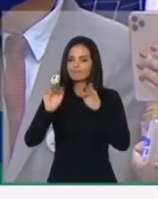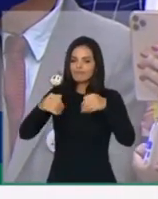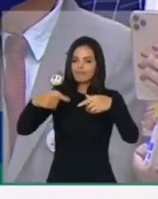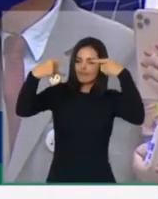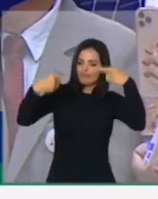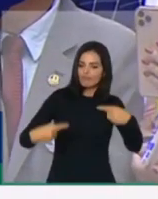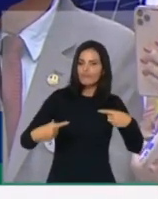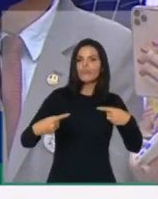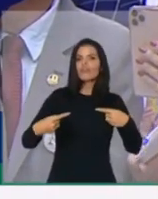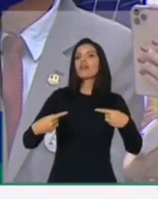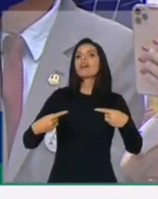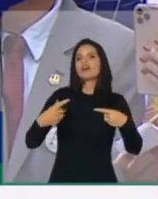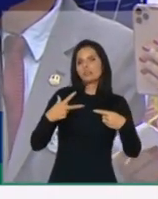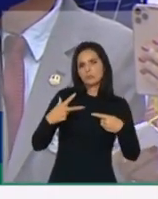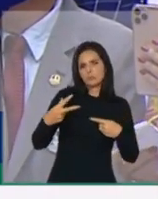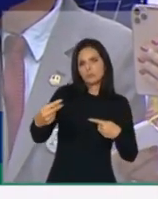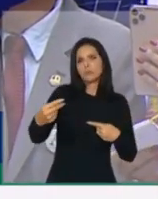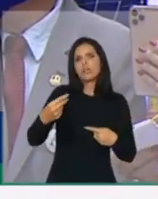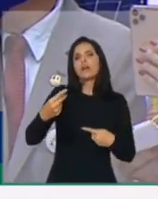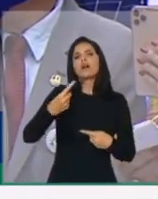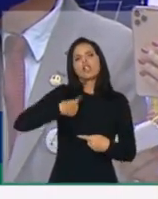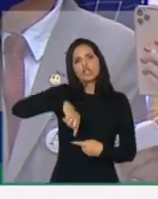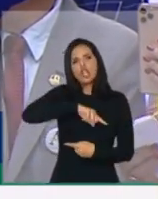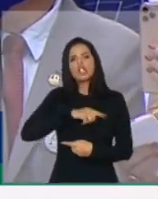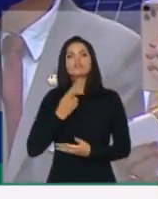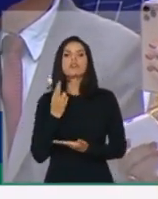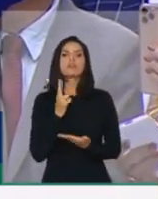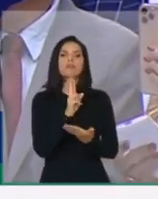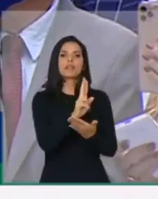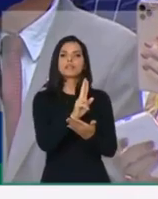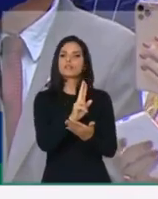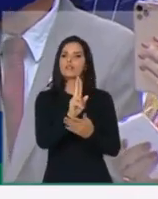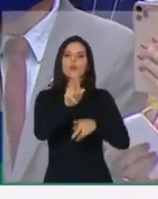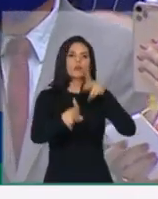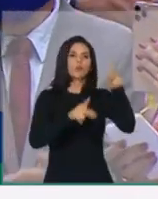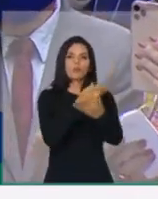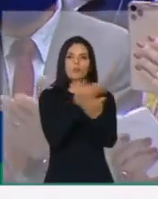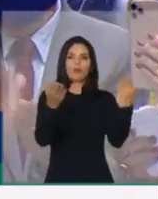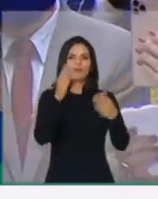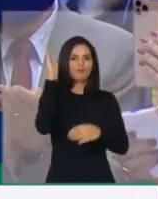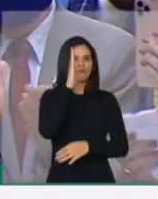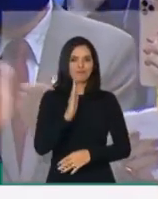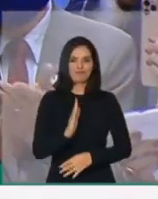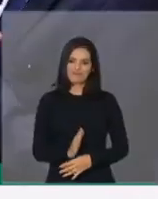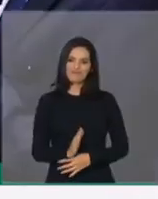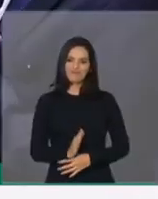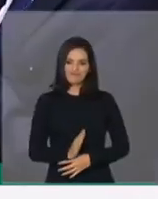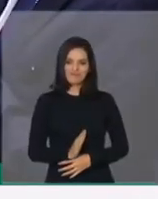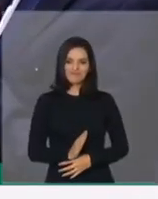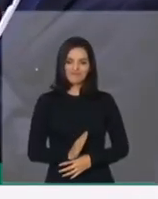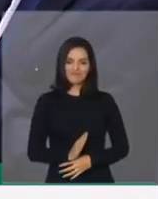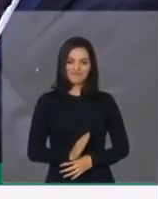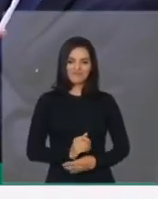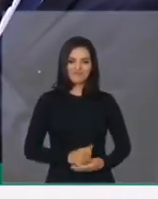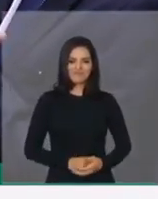disputa, todos somos nós representantes de um só povo, o povo brasileiro.